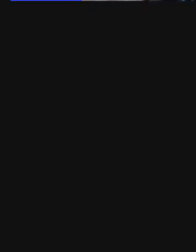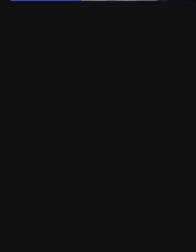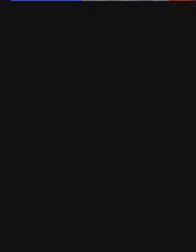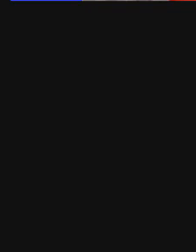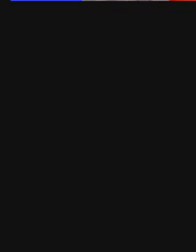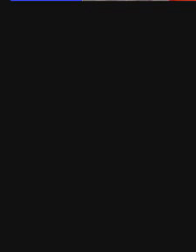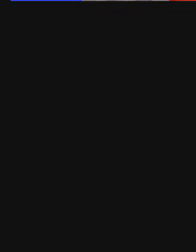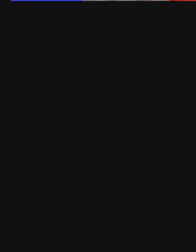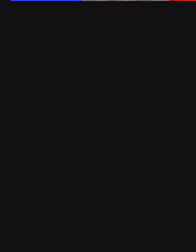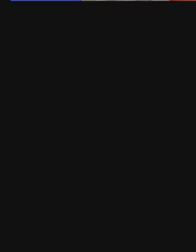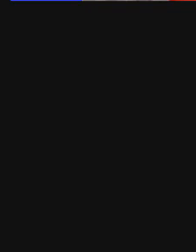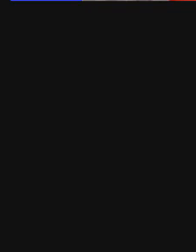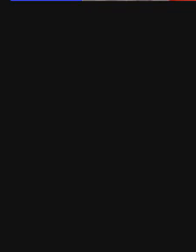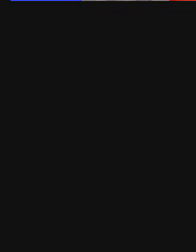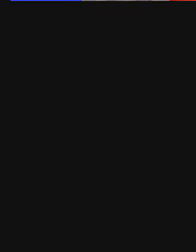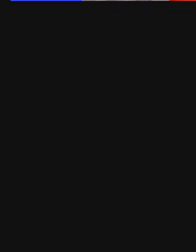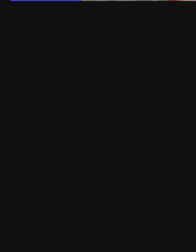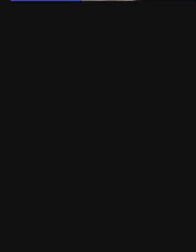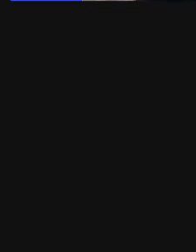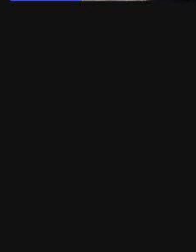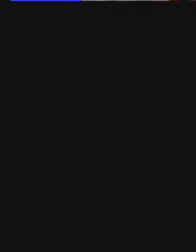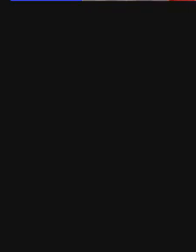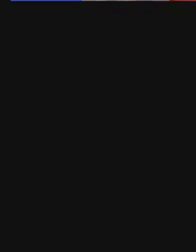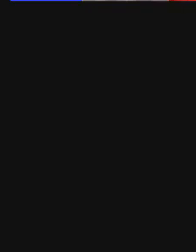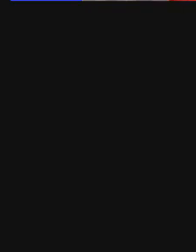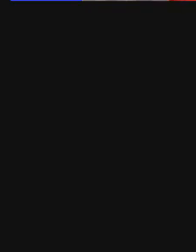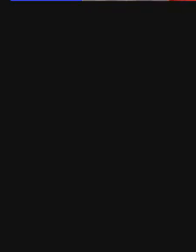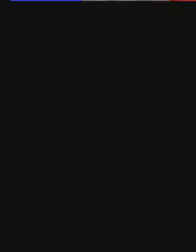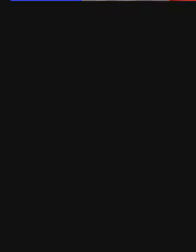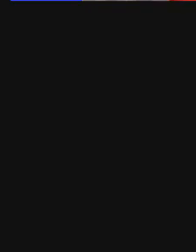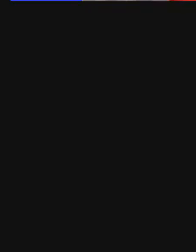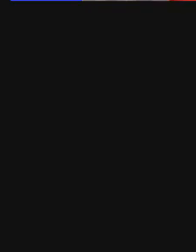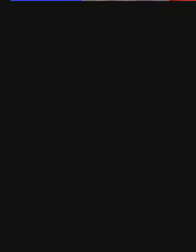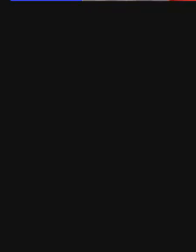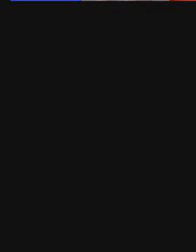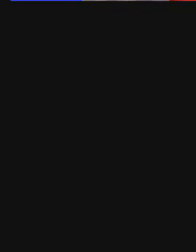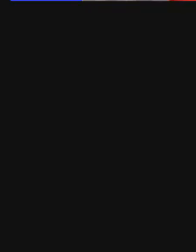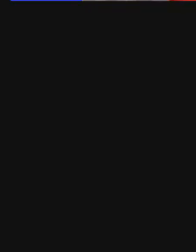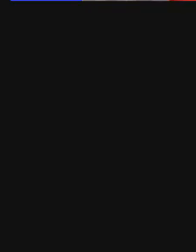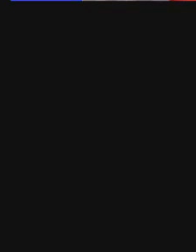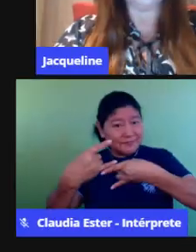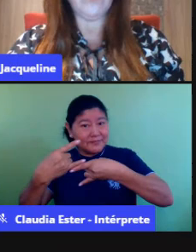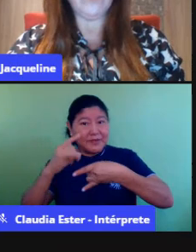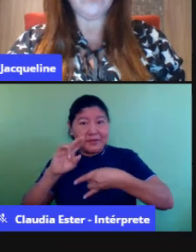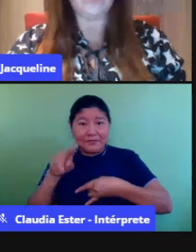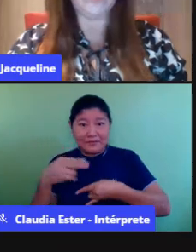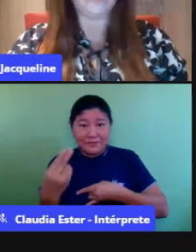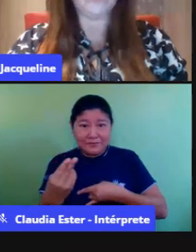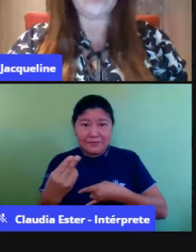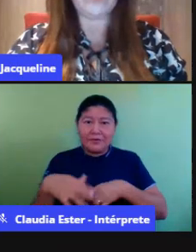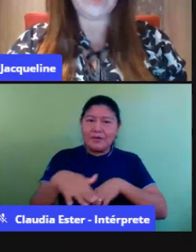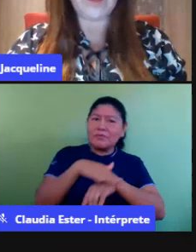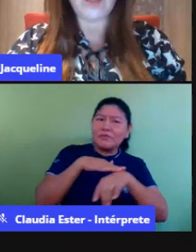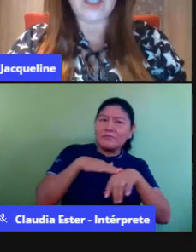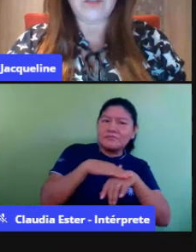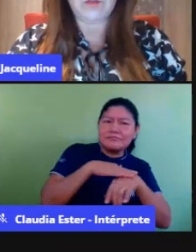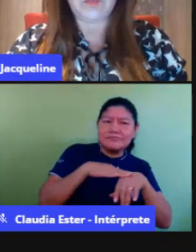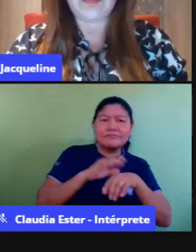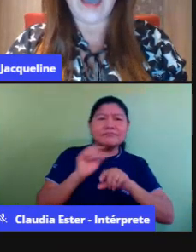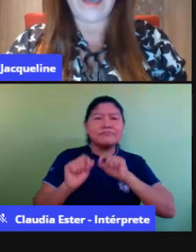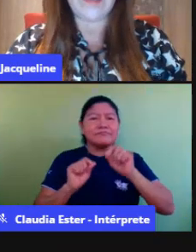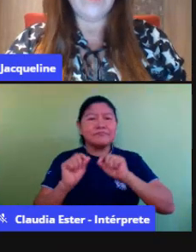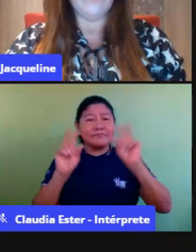Bom dia a todos. Na live de hoje, nós discutiremos o tema o desenho e o seu percurso